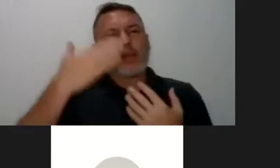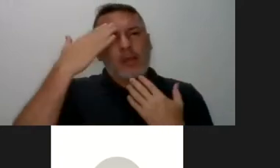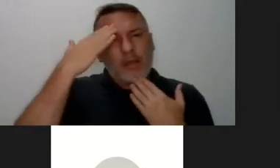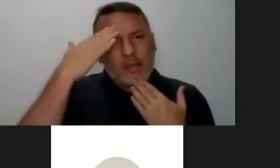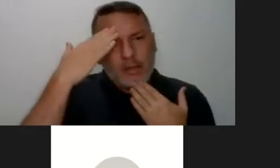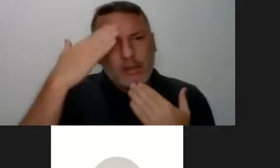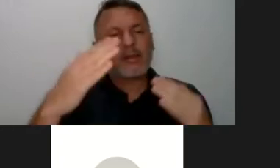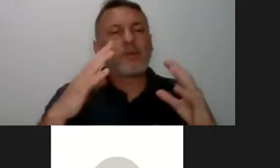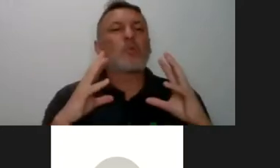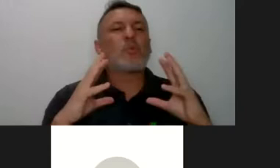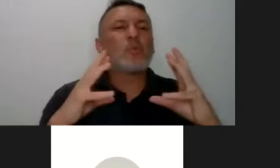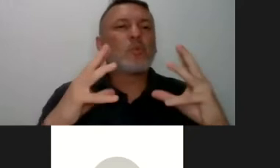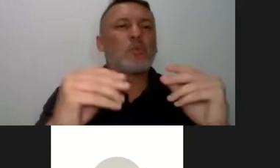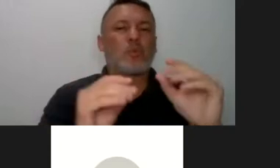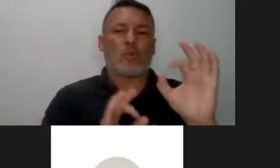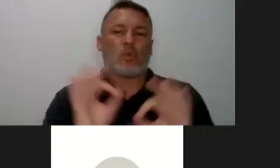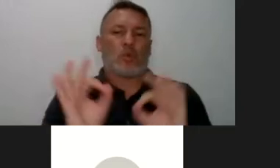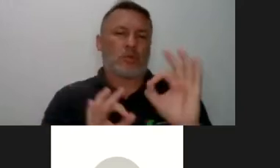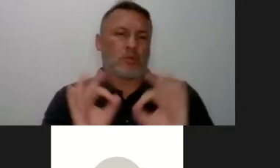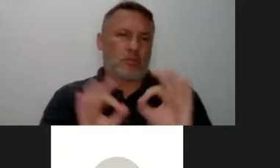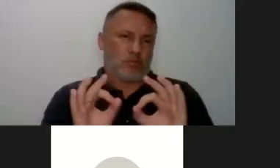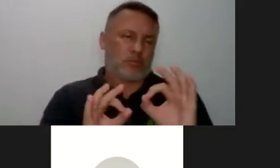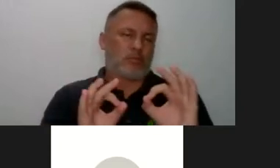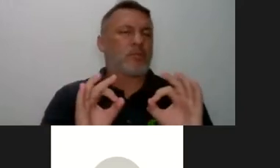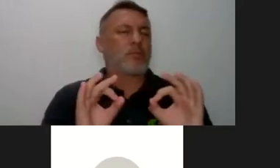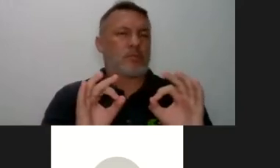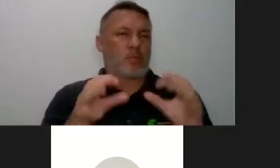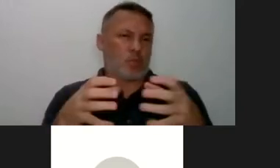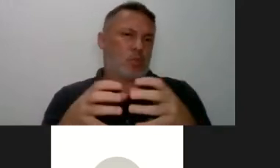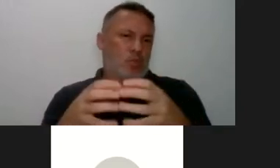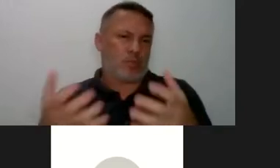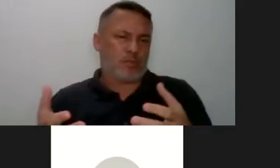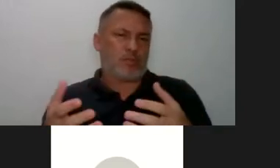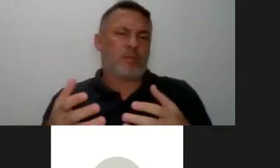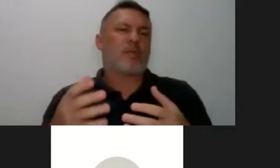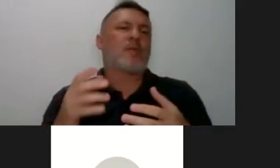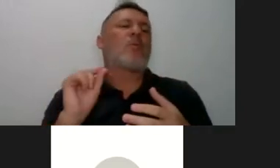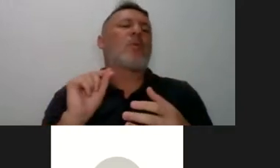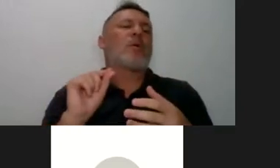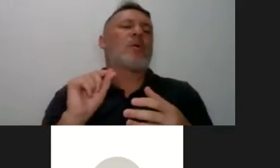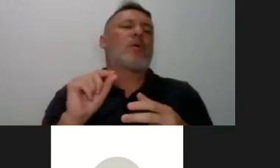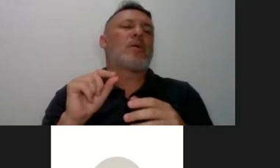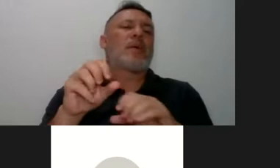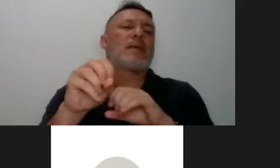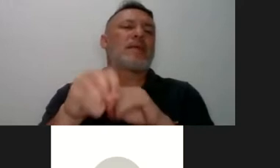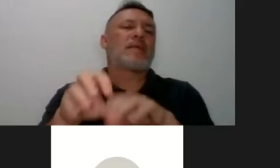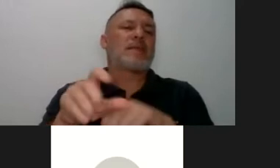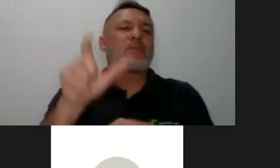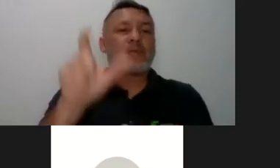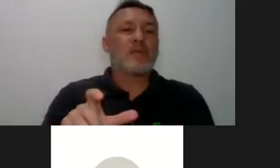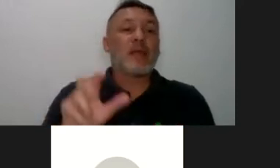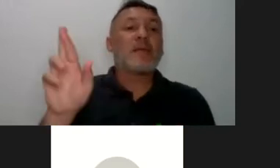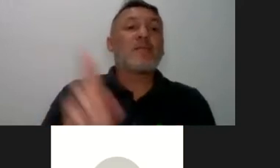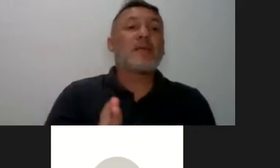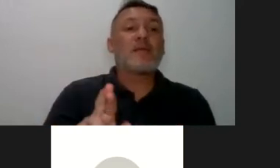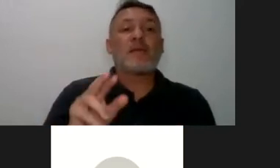todos da organização, a organização da jornada de ensino, no nome da professora Flávia, todas